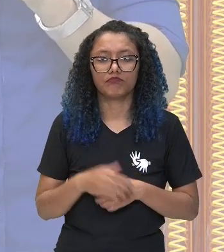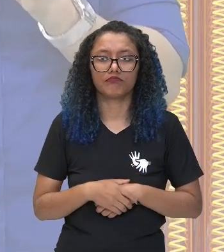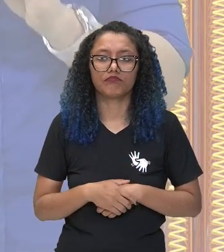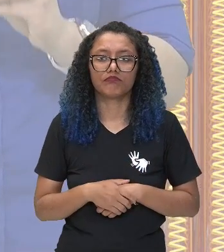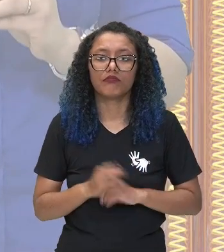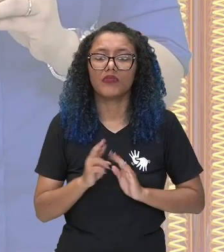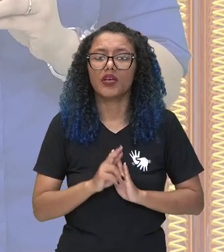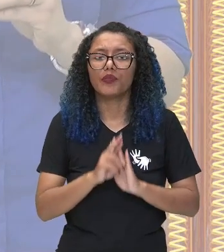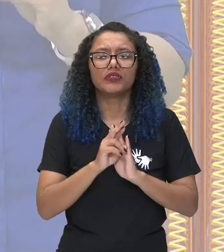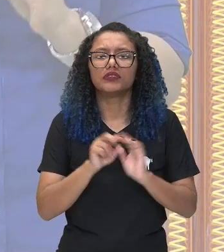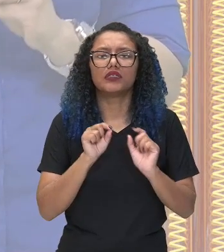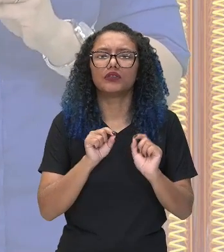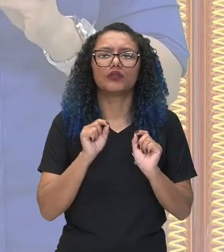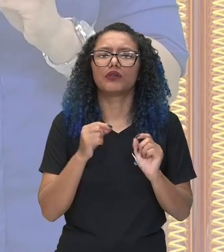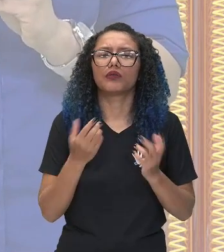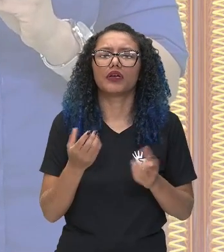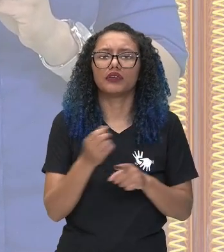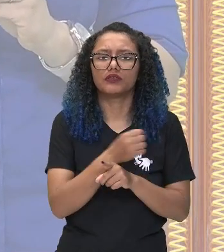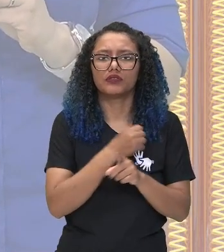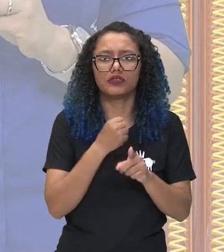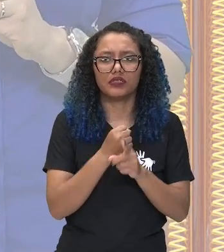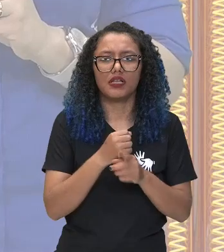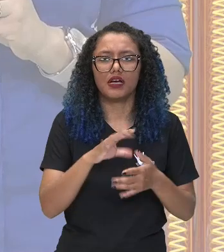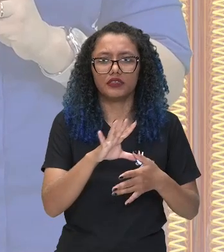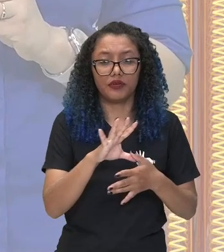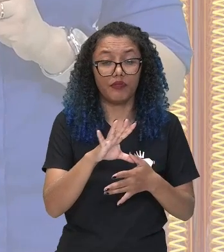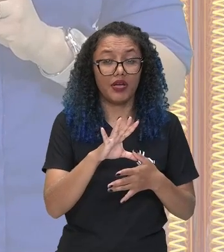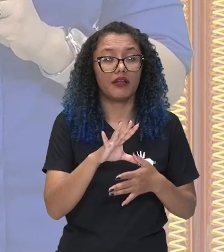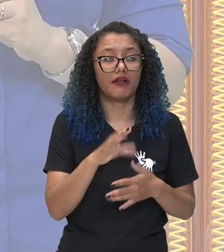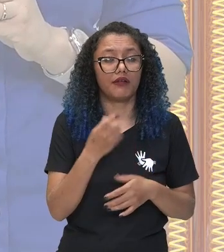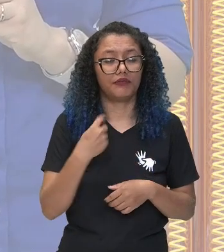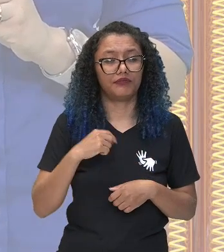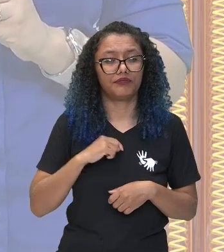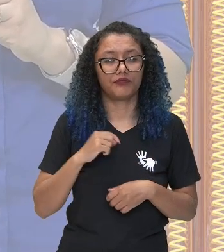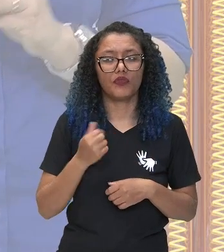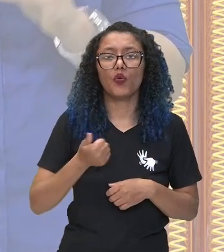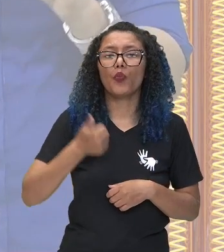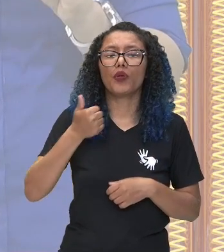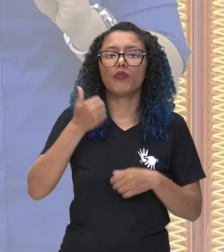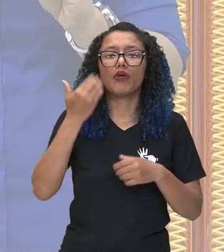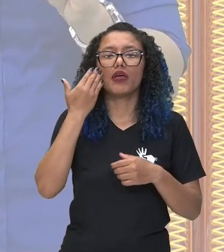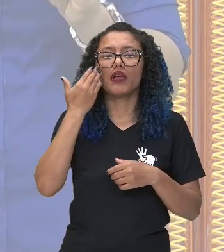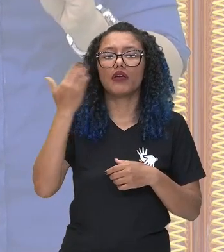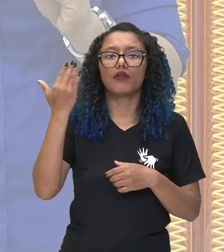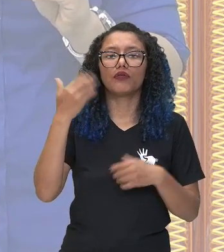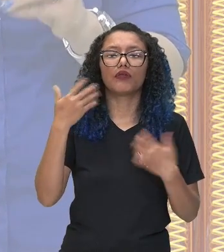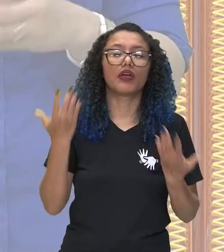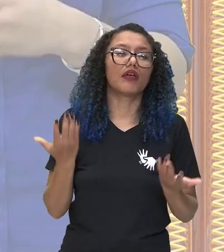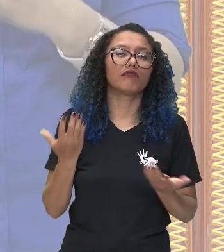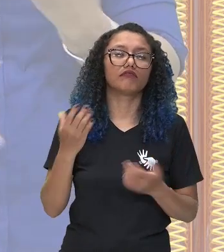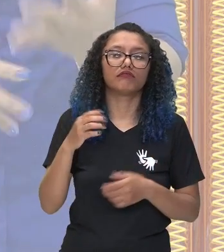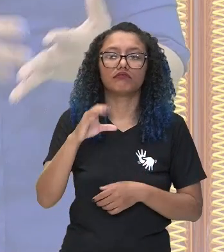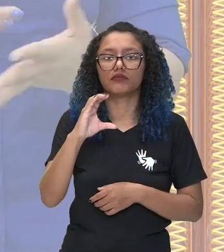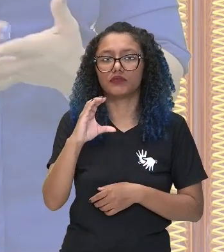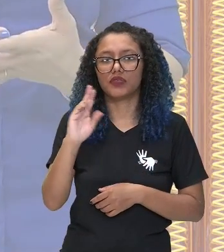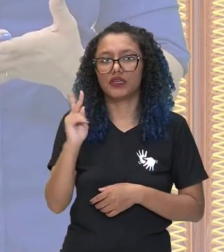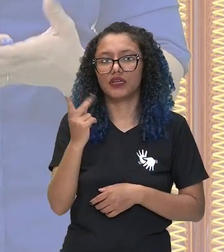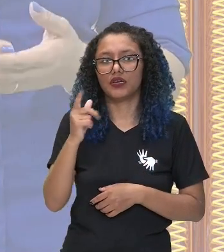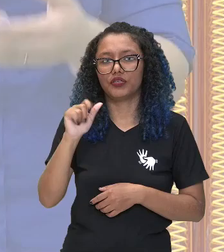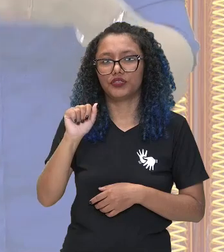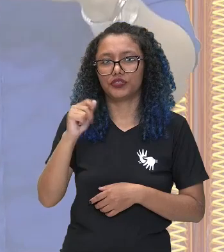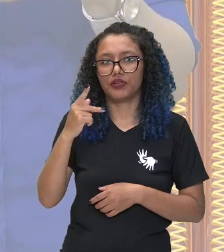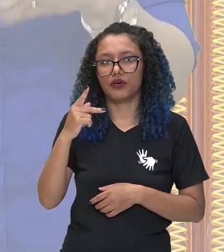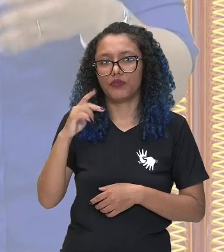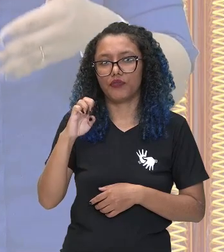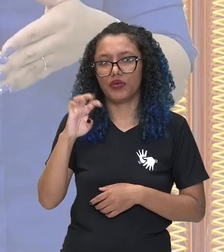a sociedade na América Espanhola. No topo da pirâmide eu tenho quem? Os chapetones. Quem eram os